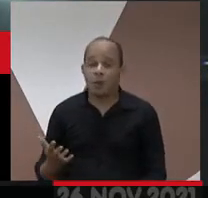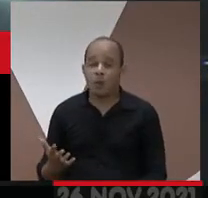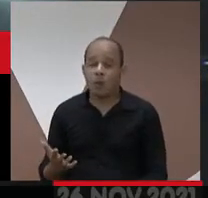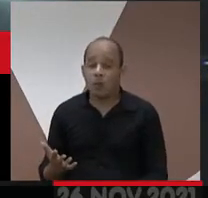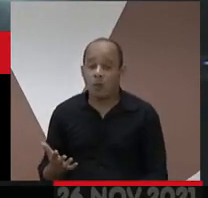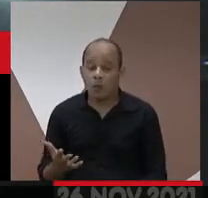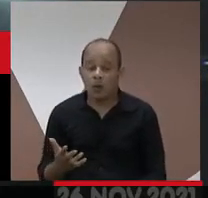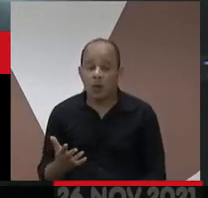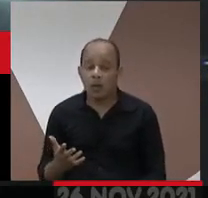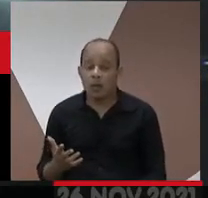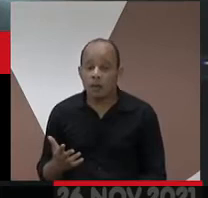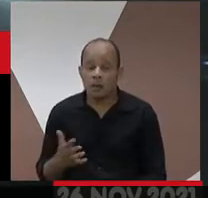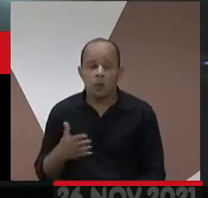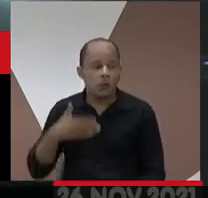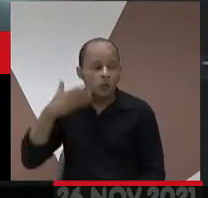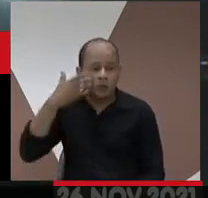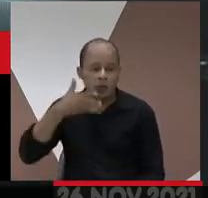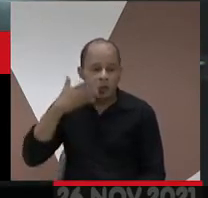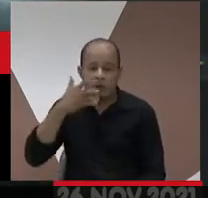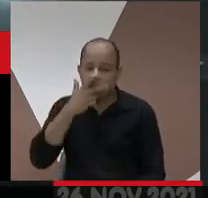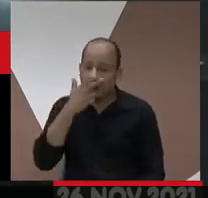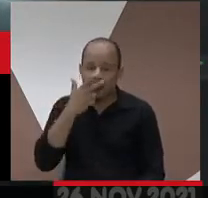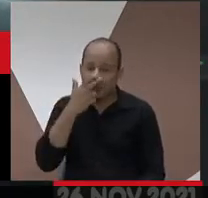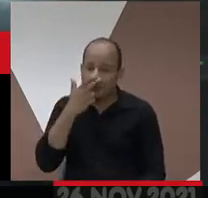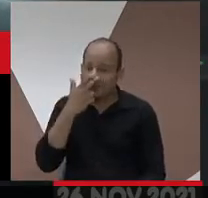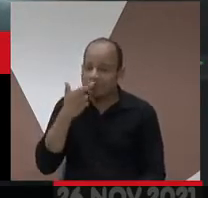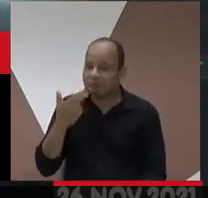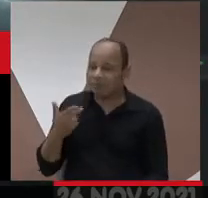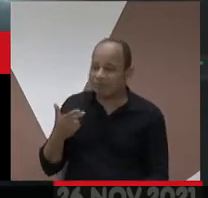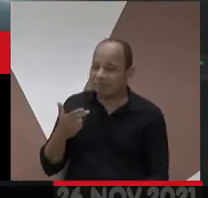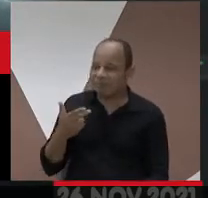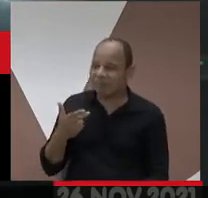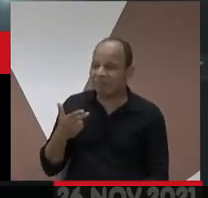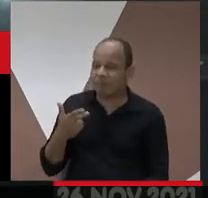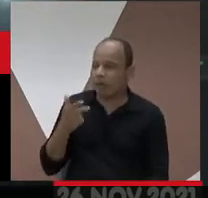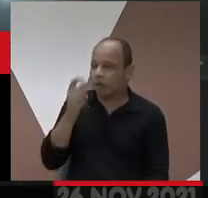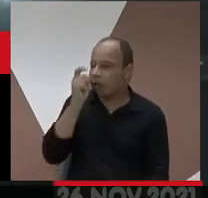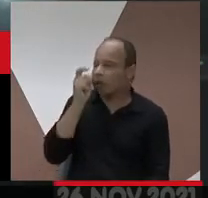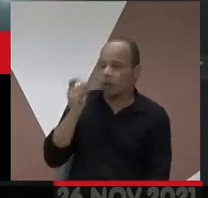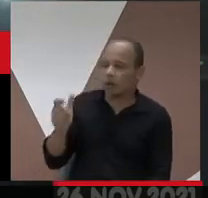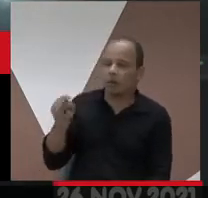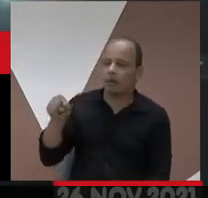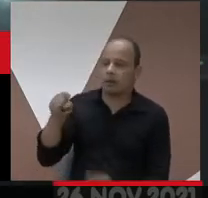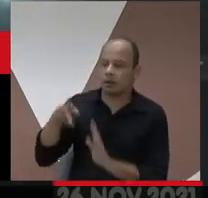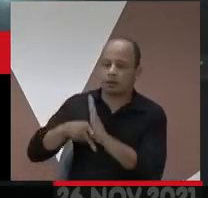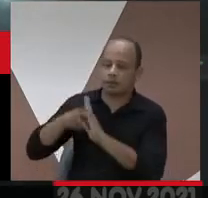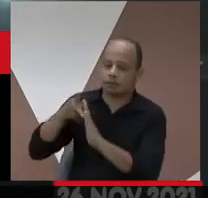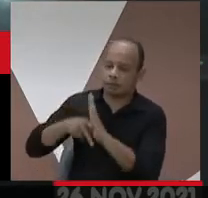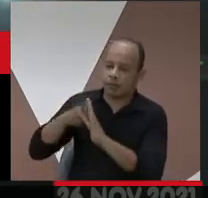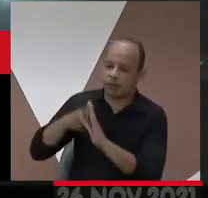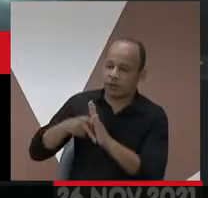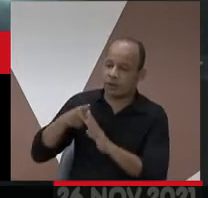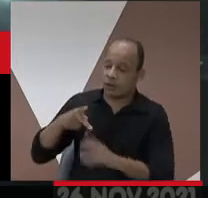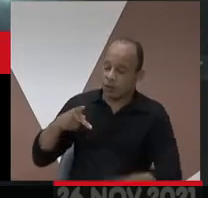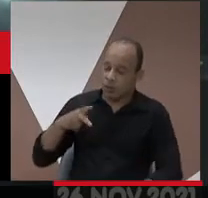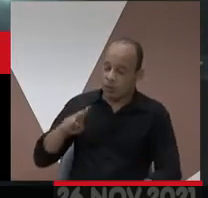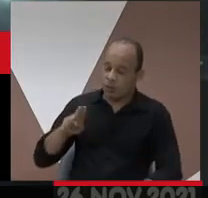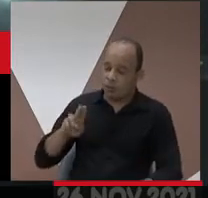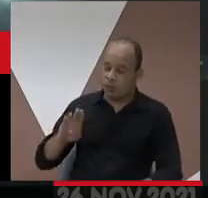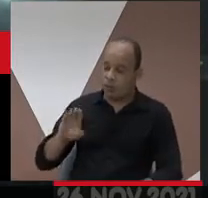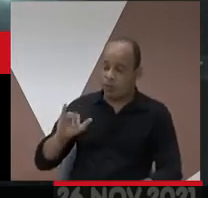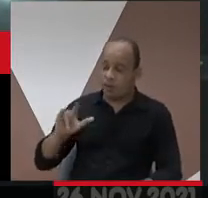consideração naquilo que deveria ter um projeto público, que seria o bem-estar